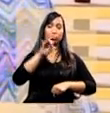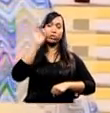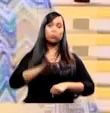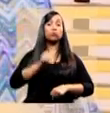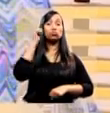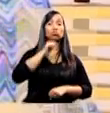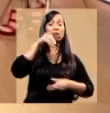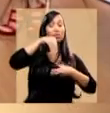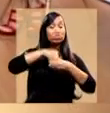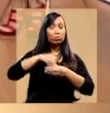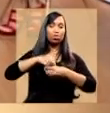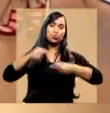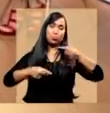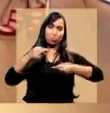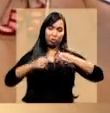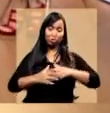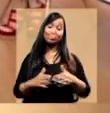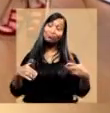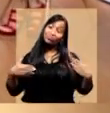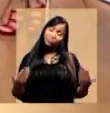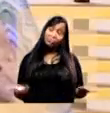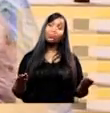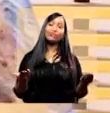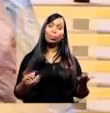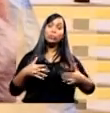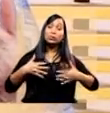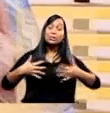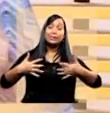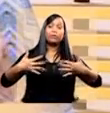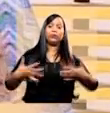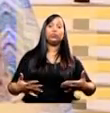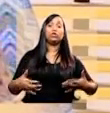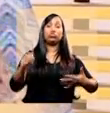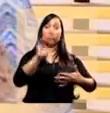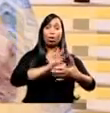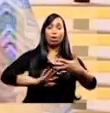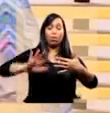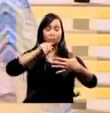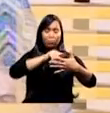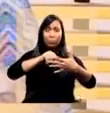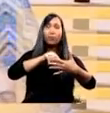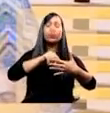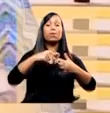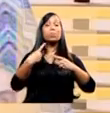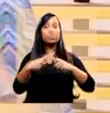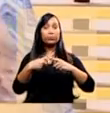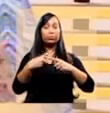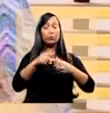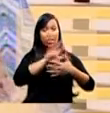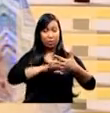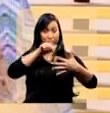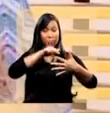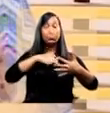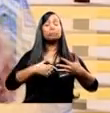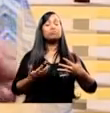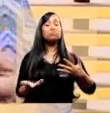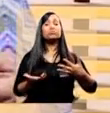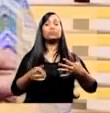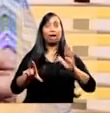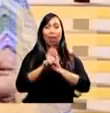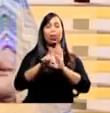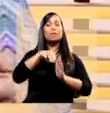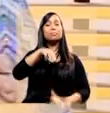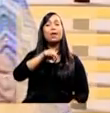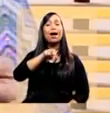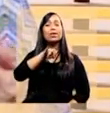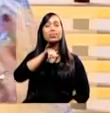de mulheres estão muito no mais parlamento. evoluídos nesse Então, sentido. esses avanços na América Latina, porque na América Latina, a Lei Maria